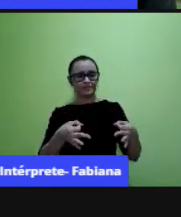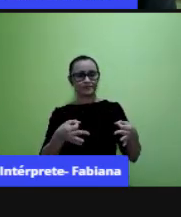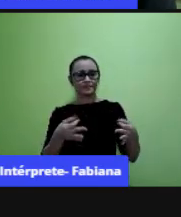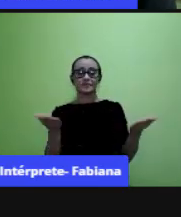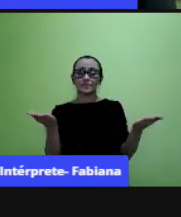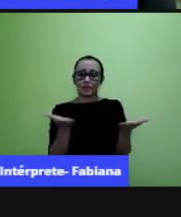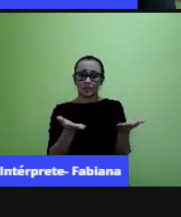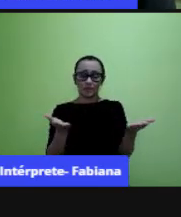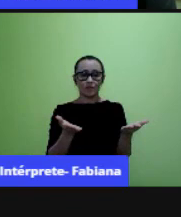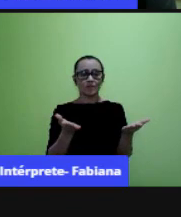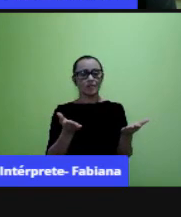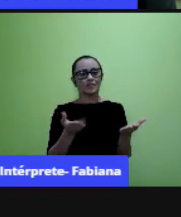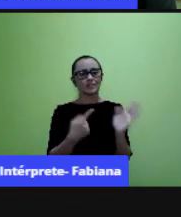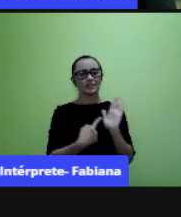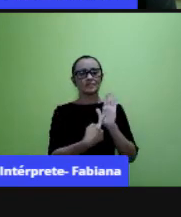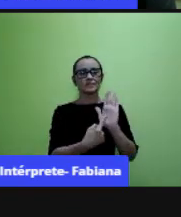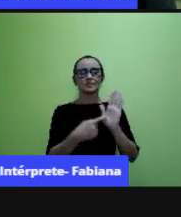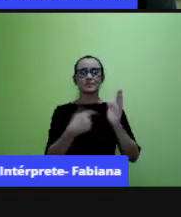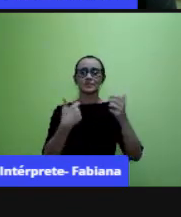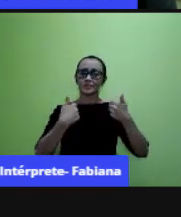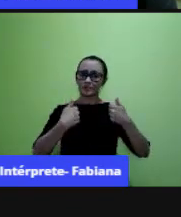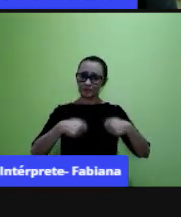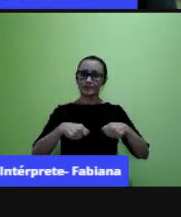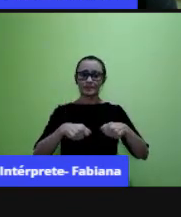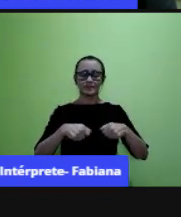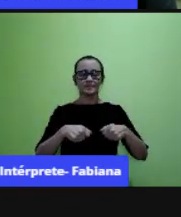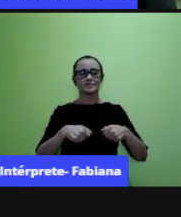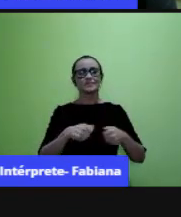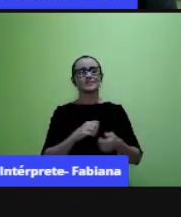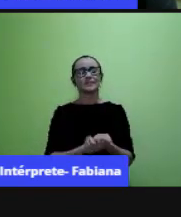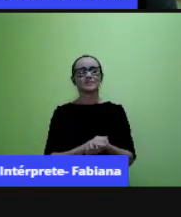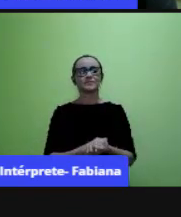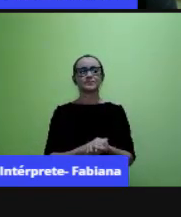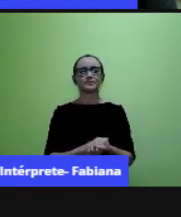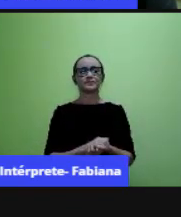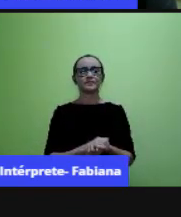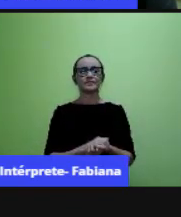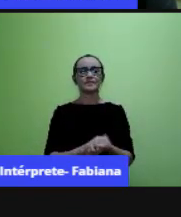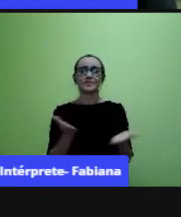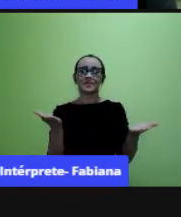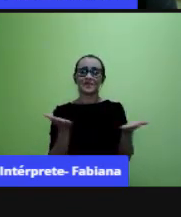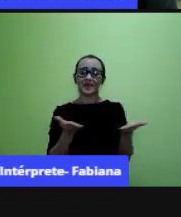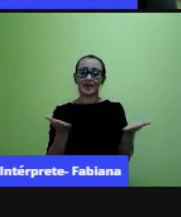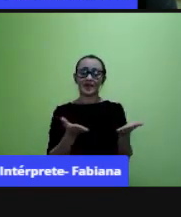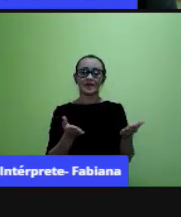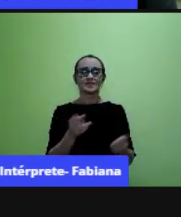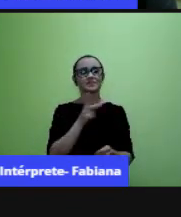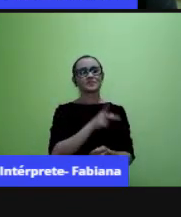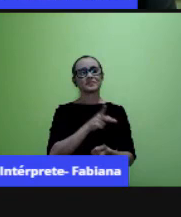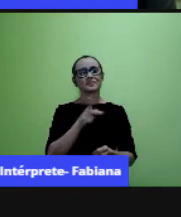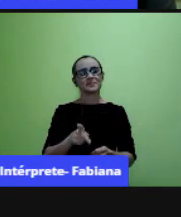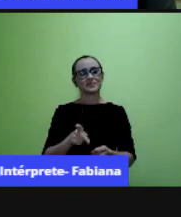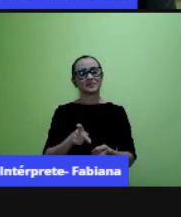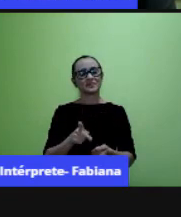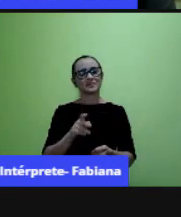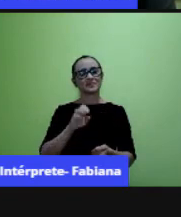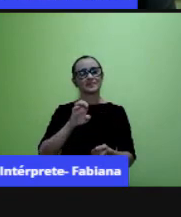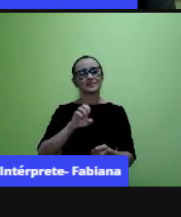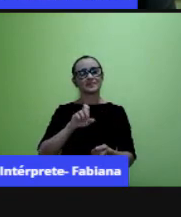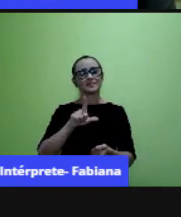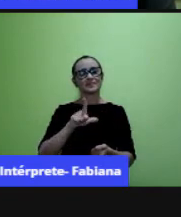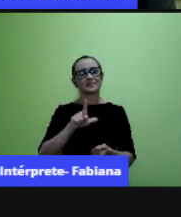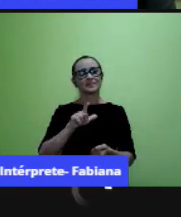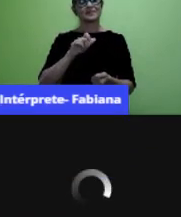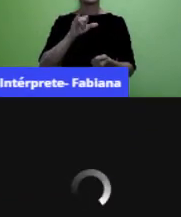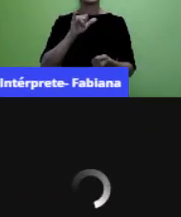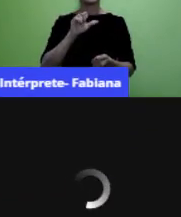oferecendo possibilidades de progressão. E agora é com você, professora Elisângela.